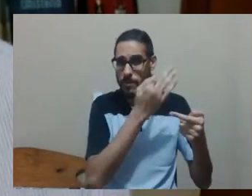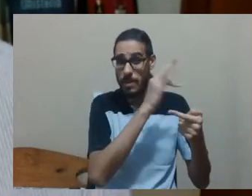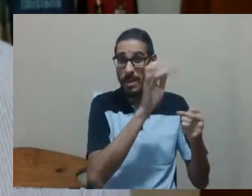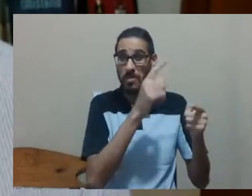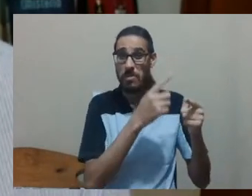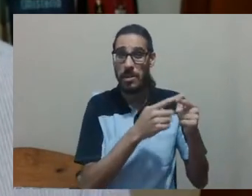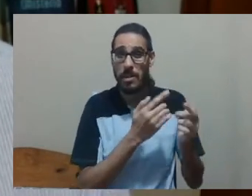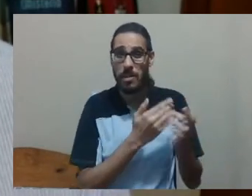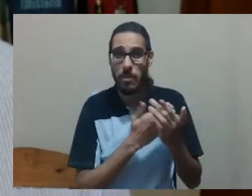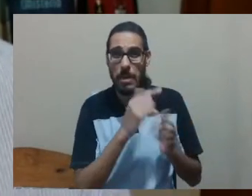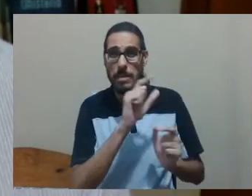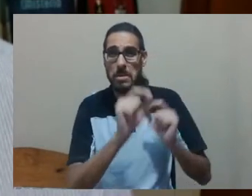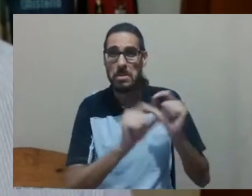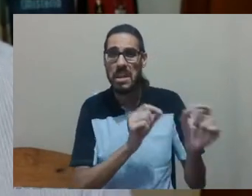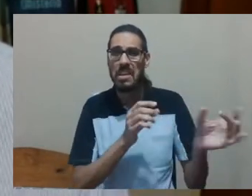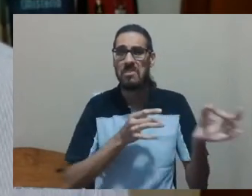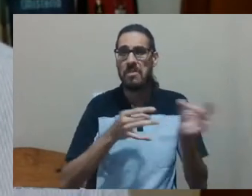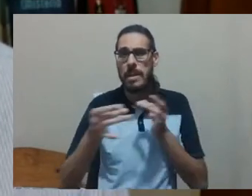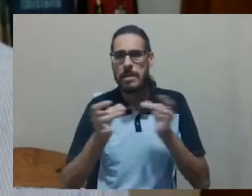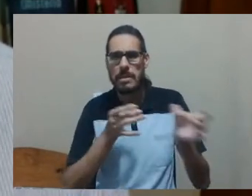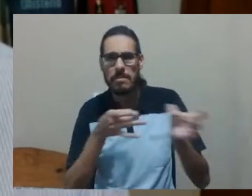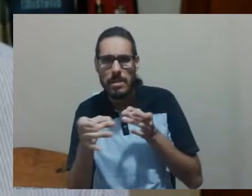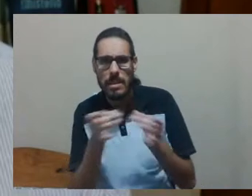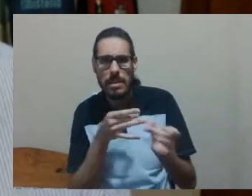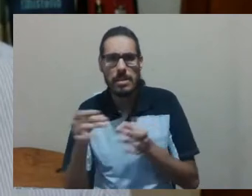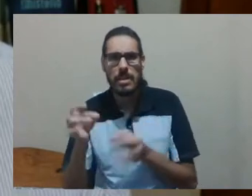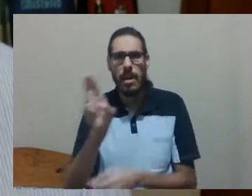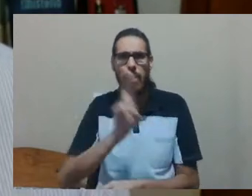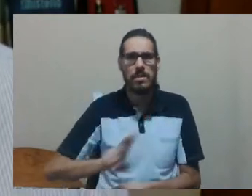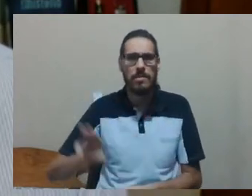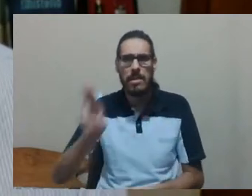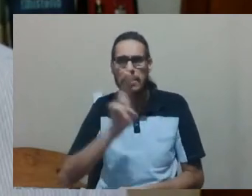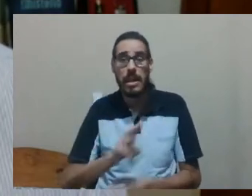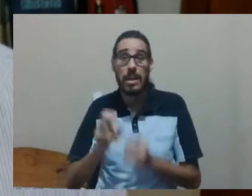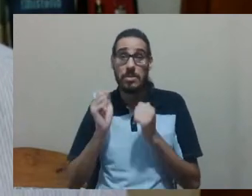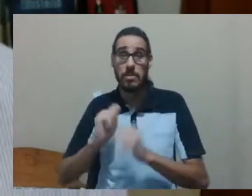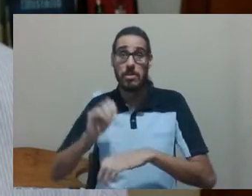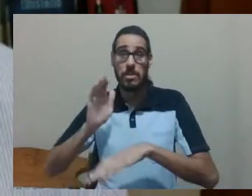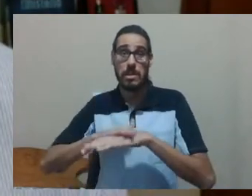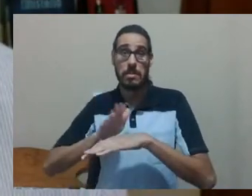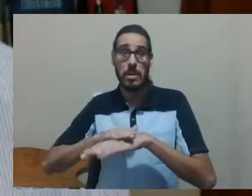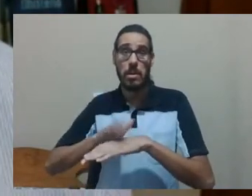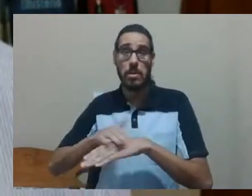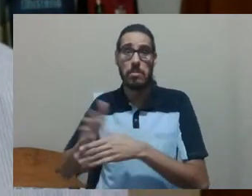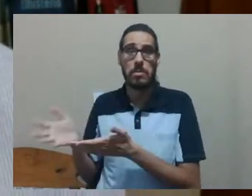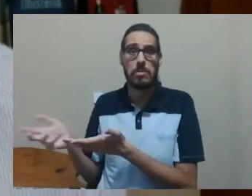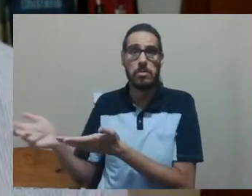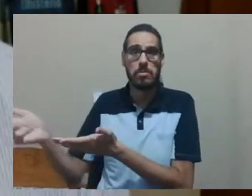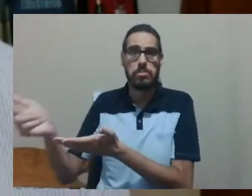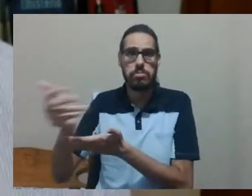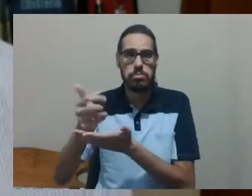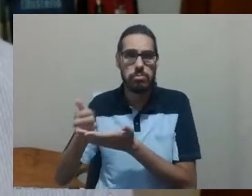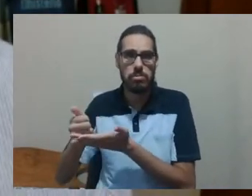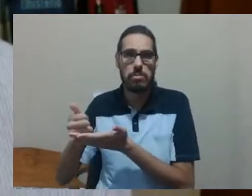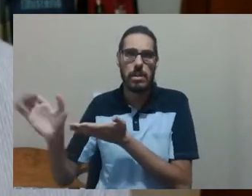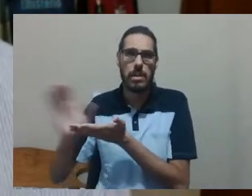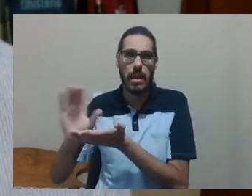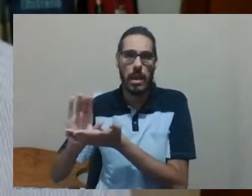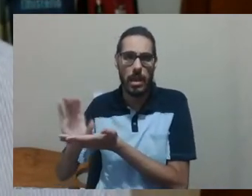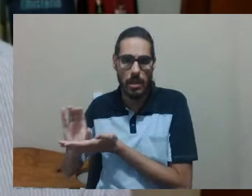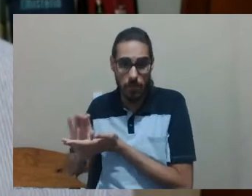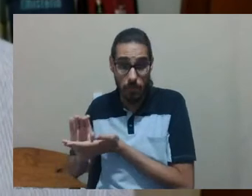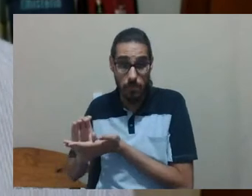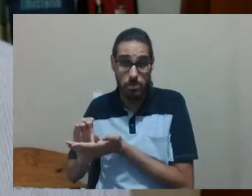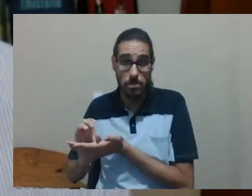a universidade poder captar recursos próprios, né? Porque atualmente o orçamento de recursos próprios, se a universidade